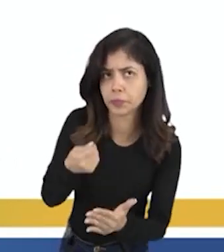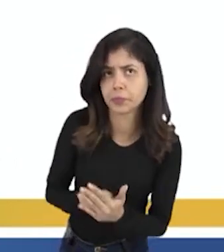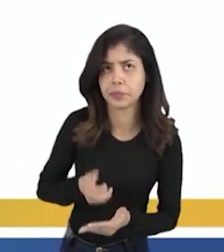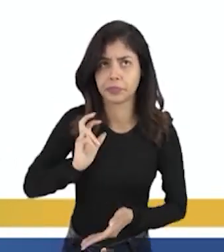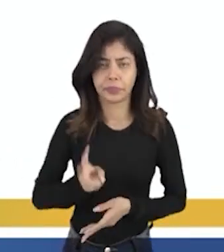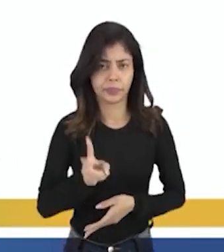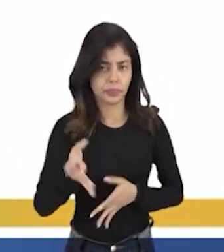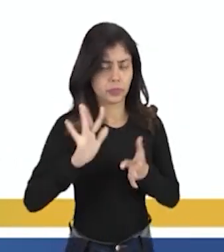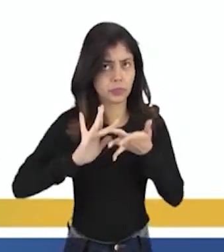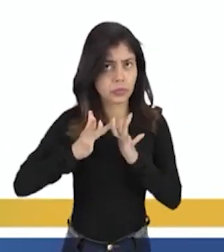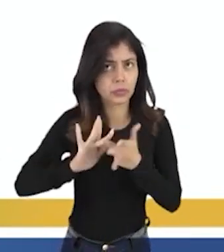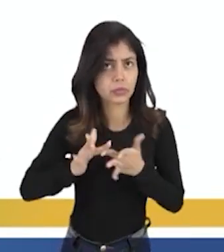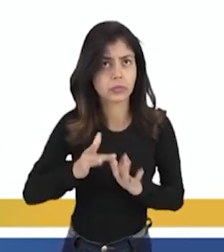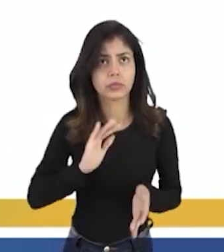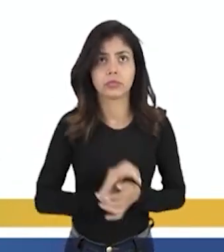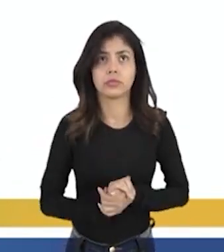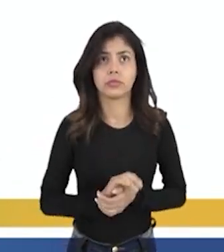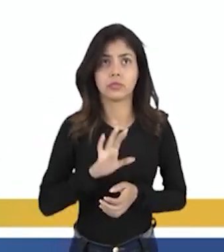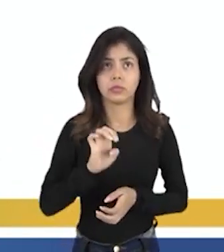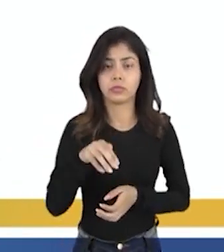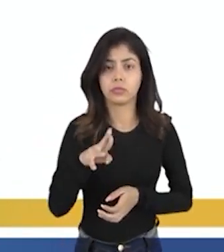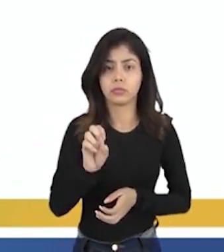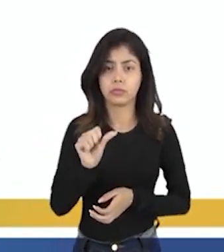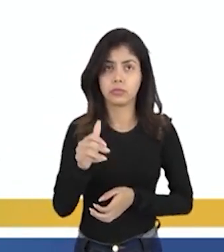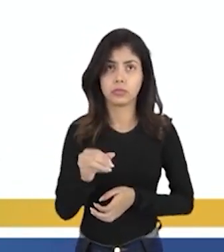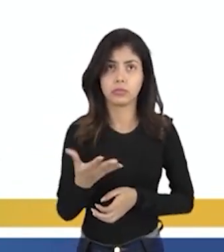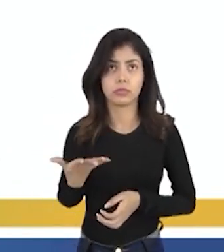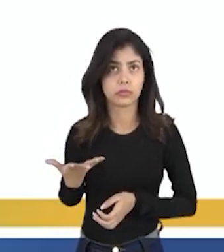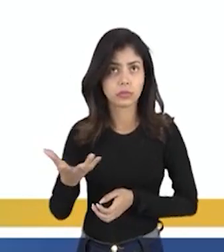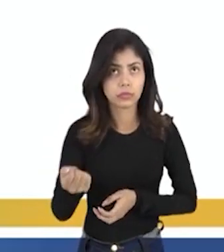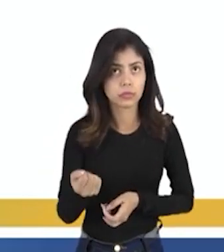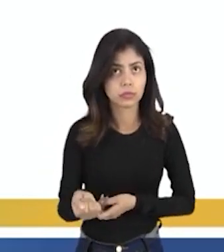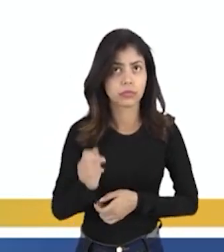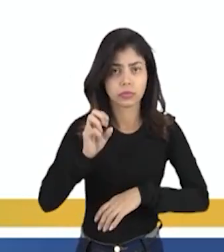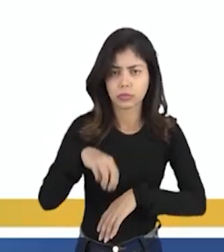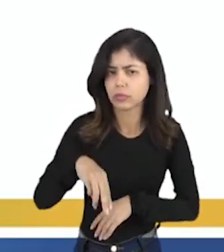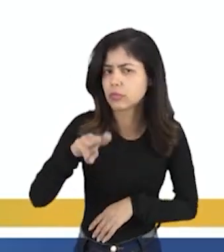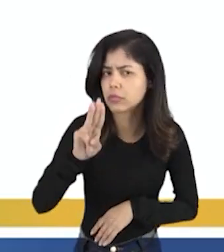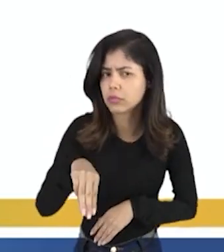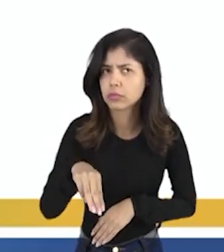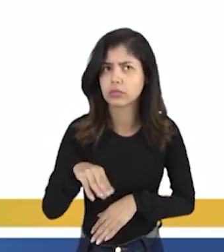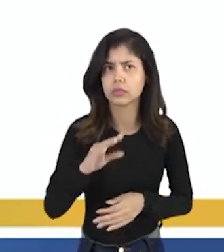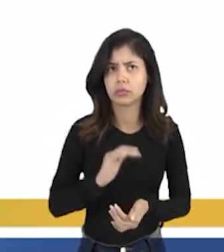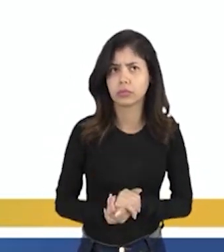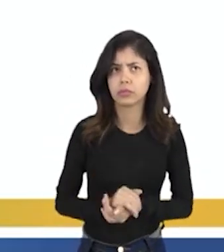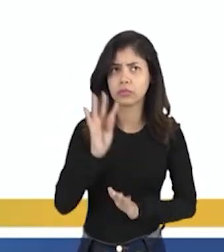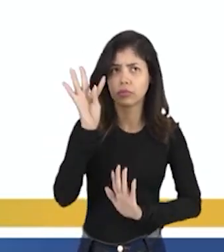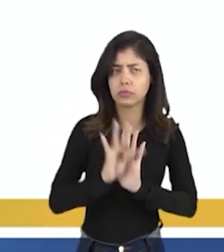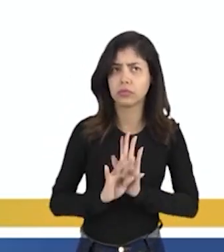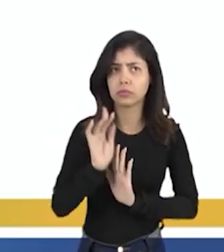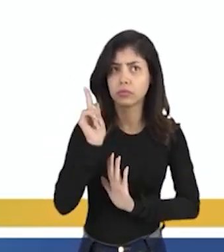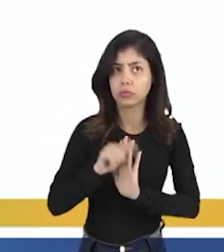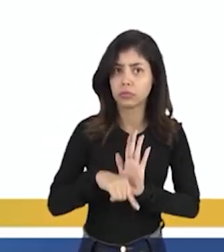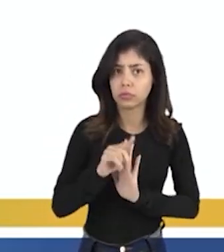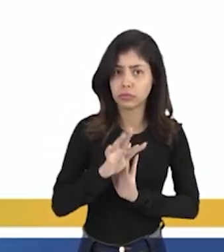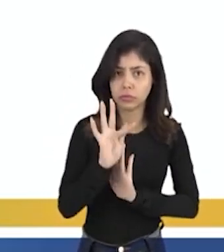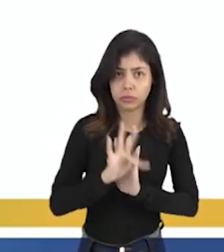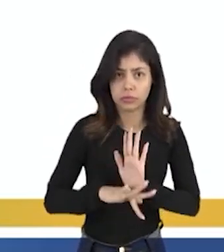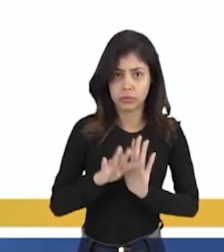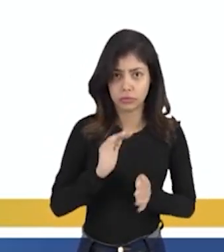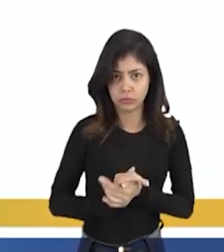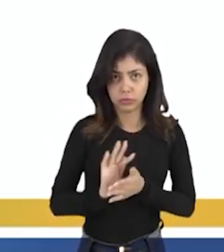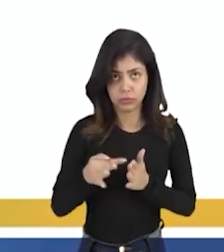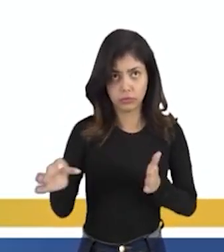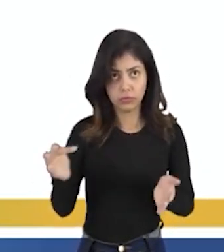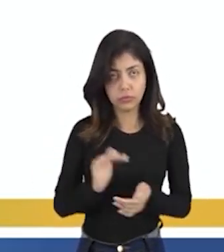insistência em manter o contato entre o emissor e o receptor, predomina no texto a